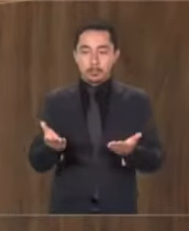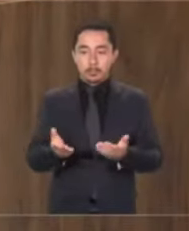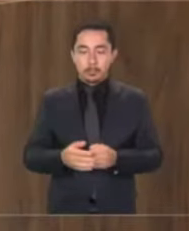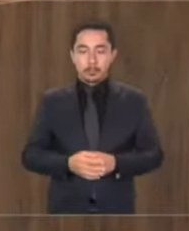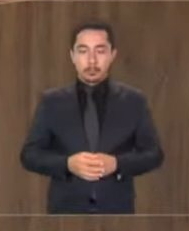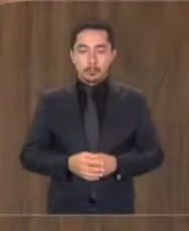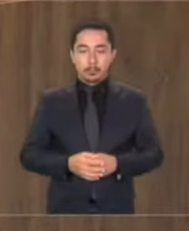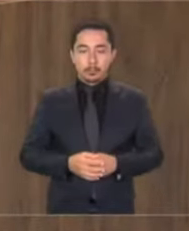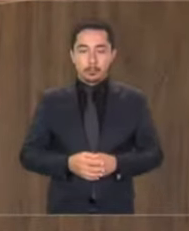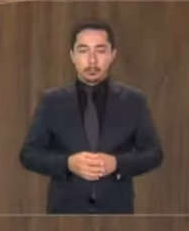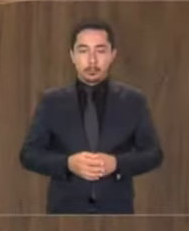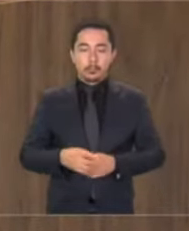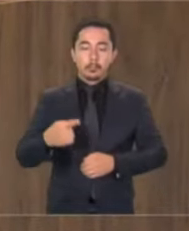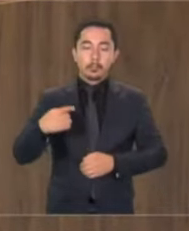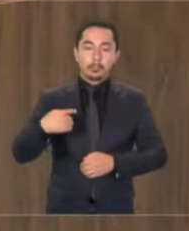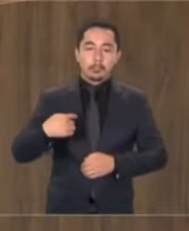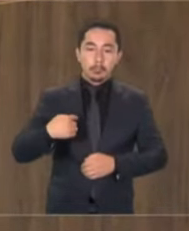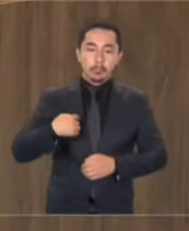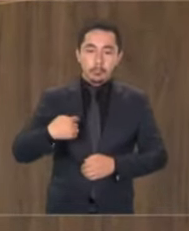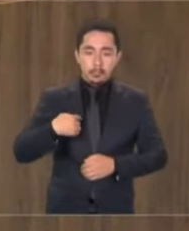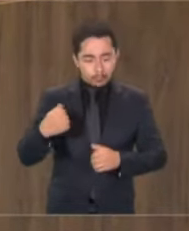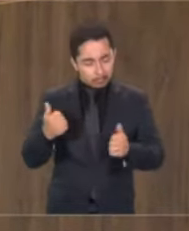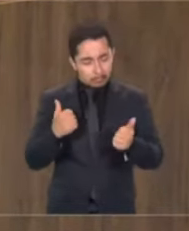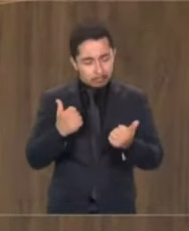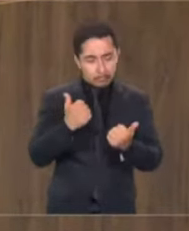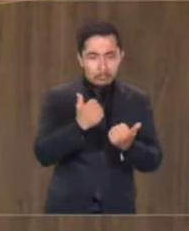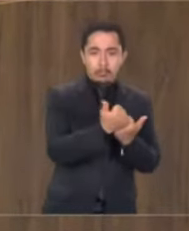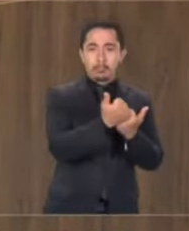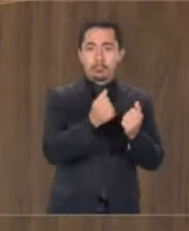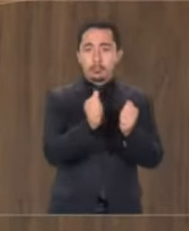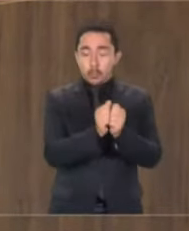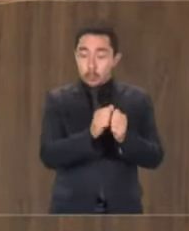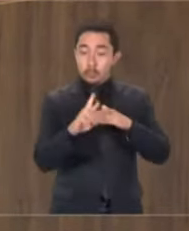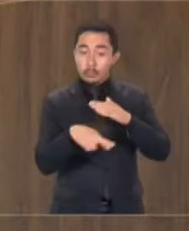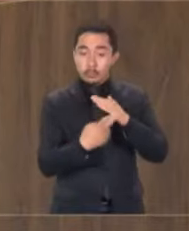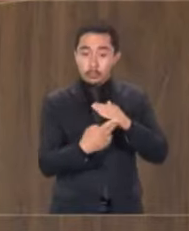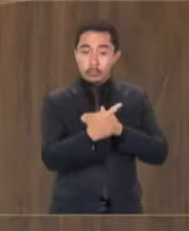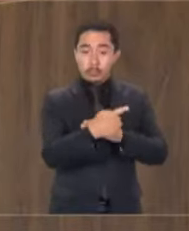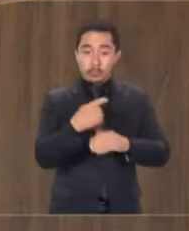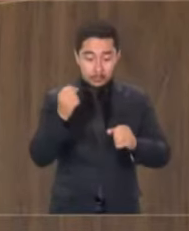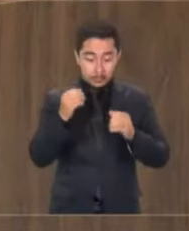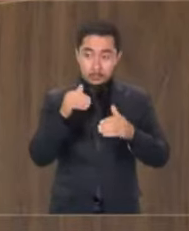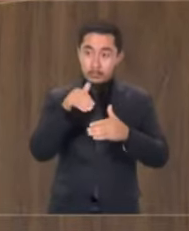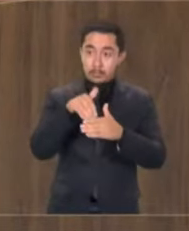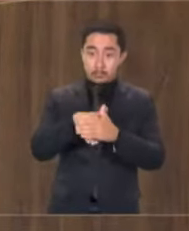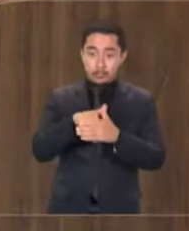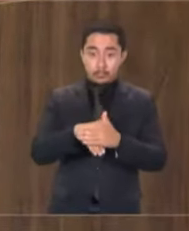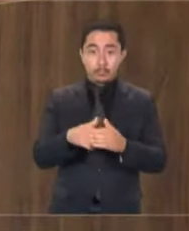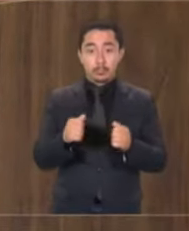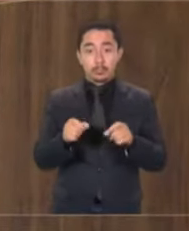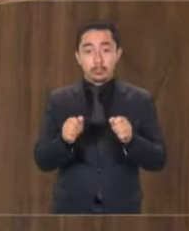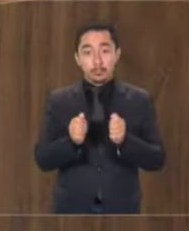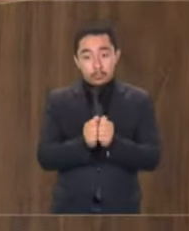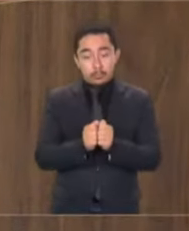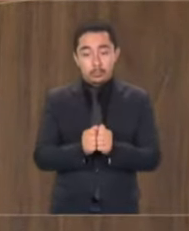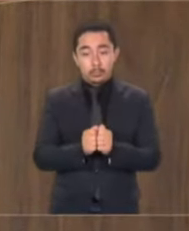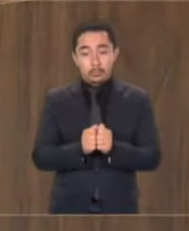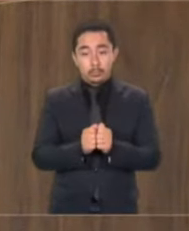Eu pude acompanhar o relator na oportunidade em que ele votara na sessão de